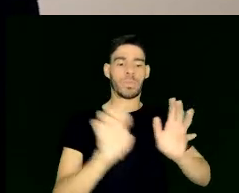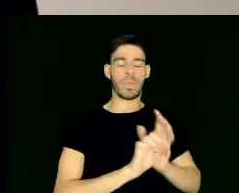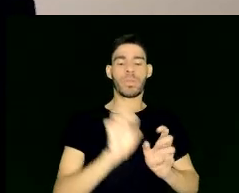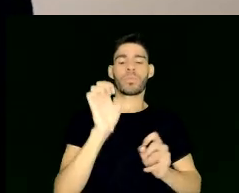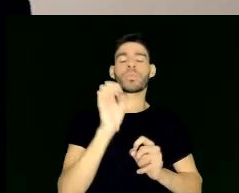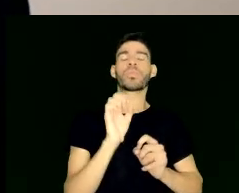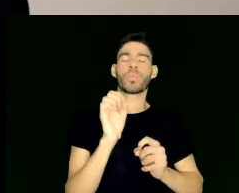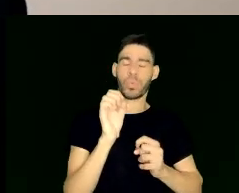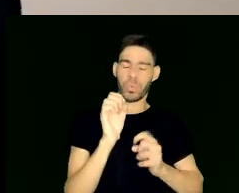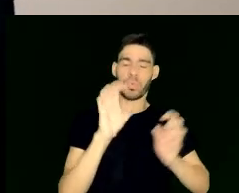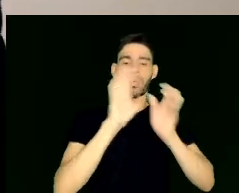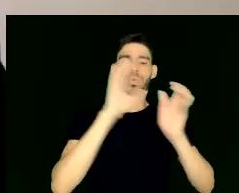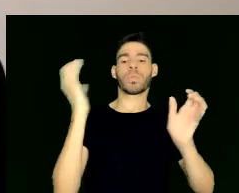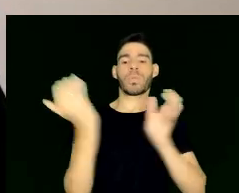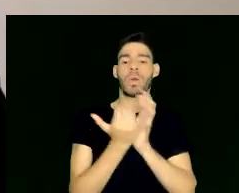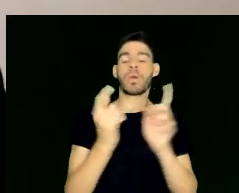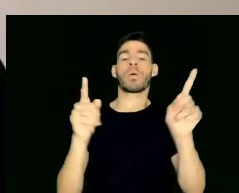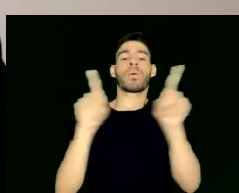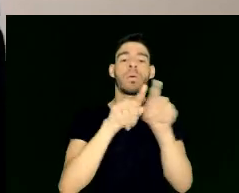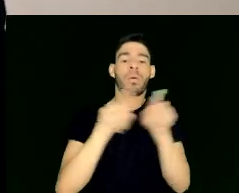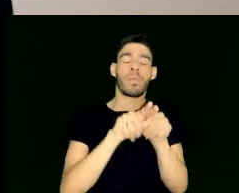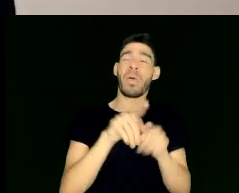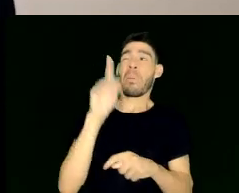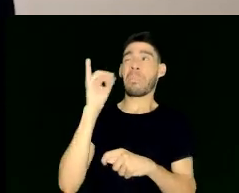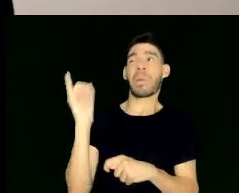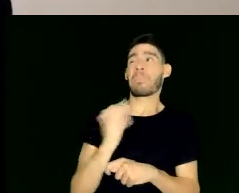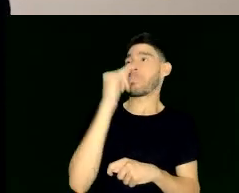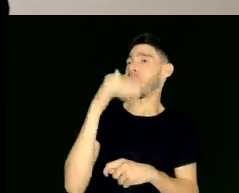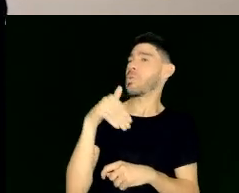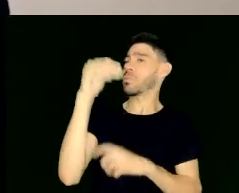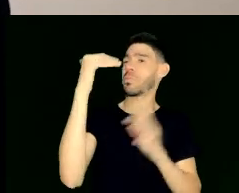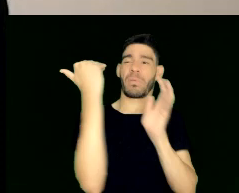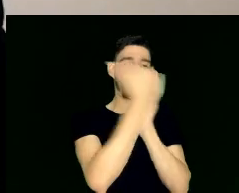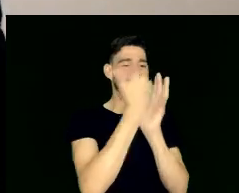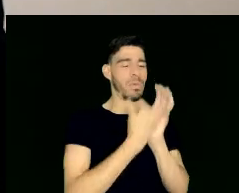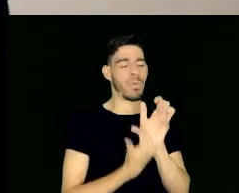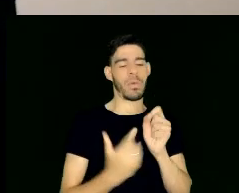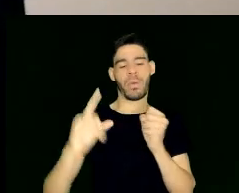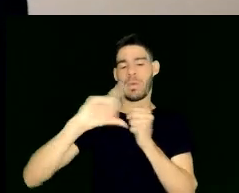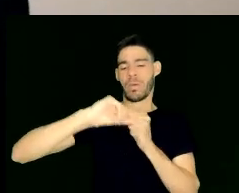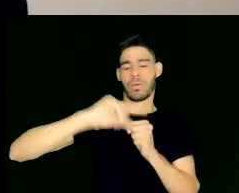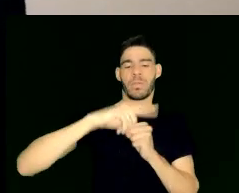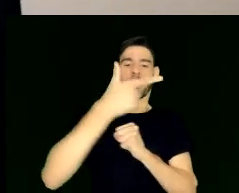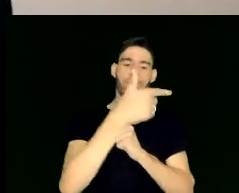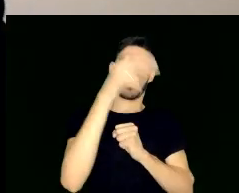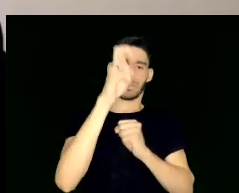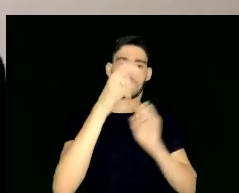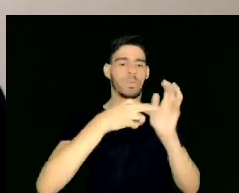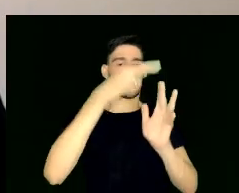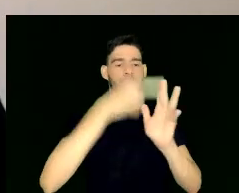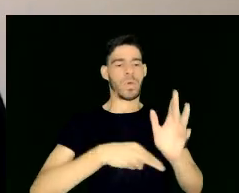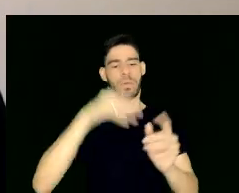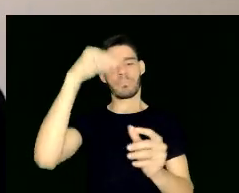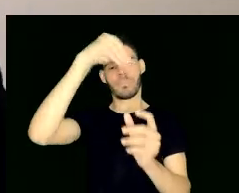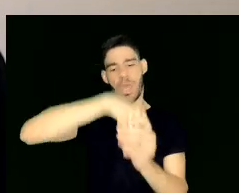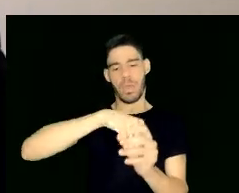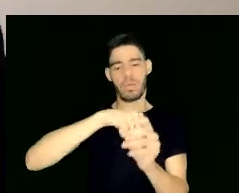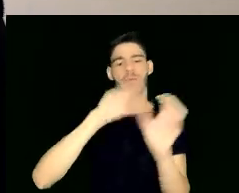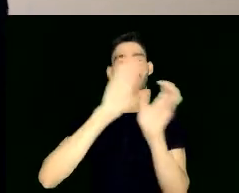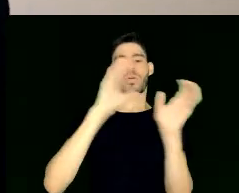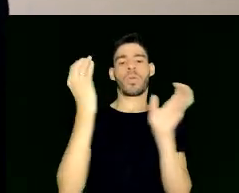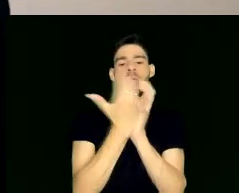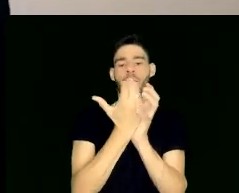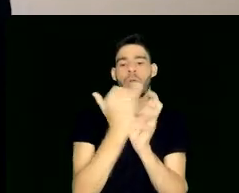da Comissão Interamericana. E finalmente, o mais importante, do ponto de vista procedimental, o artigo 25 do Regimento Interno